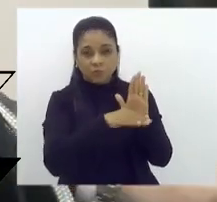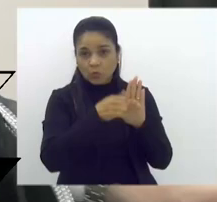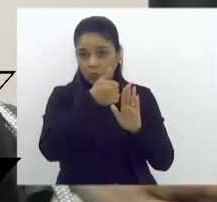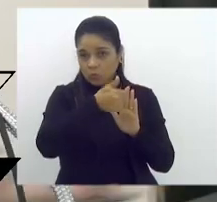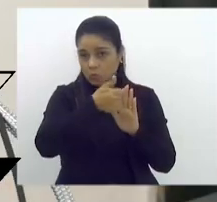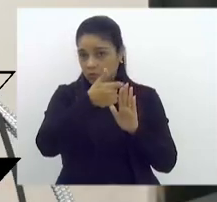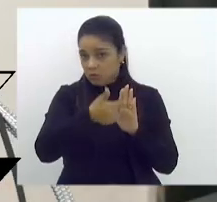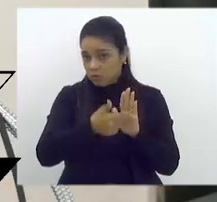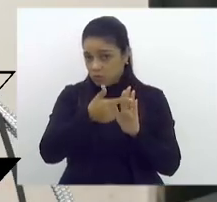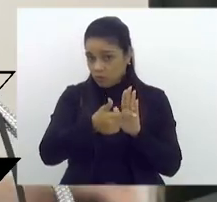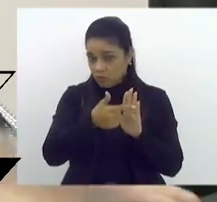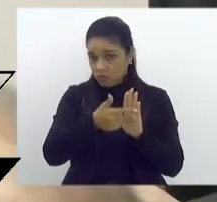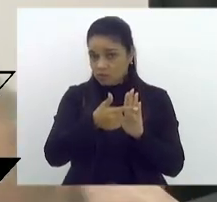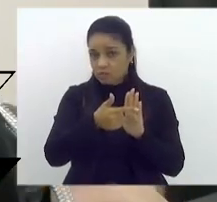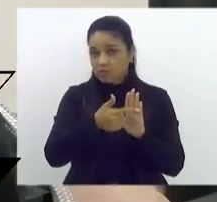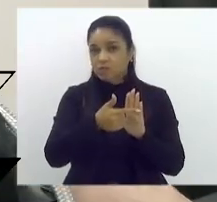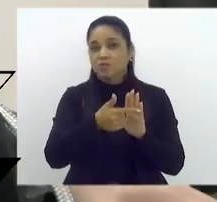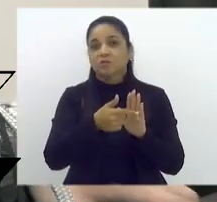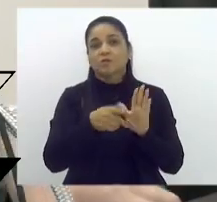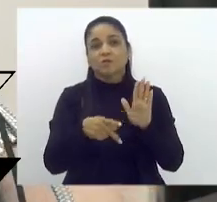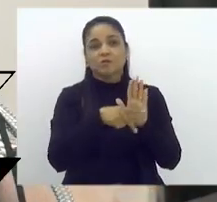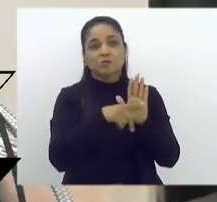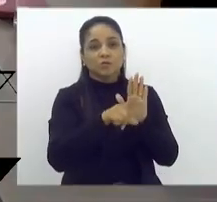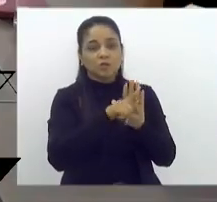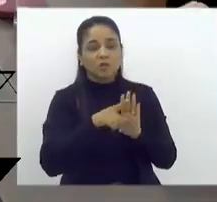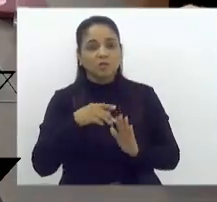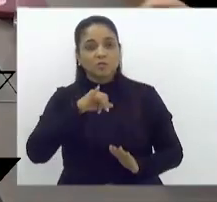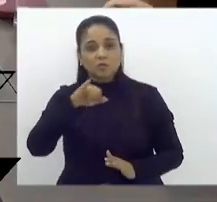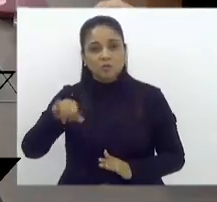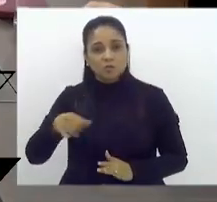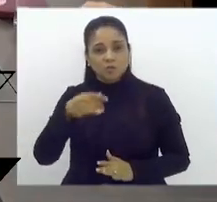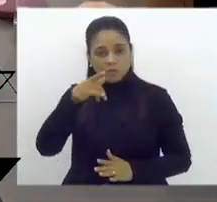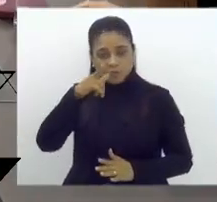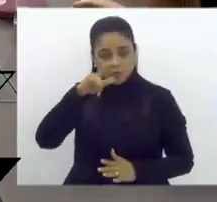pauta, respectivamente, os projetos do deputado Luiz Paulo e deputado